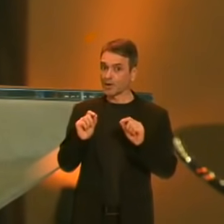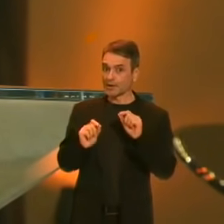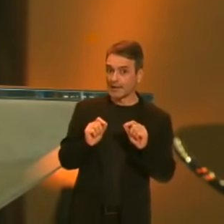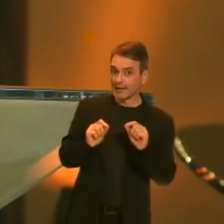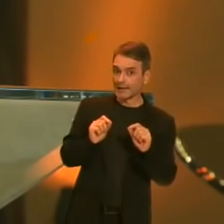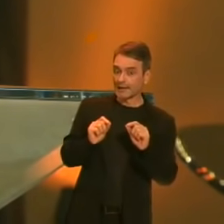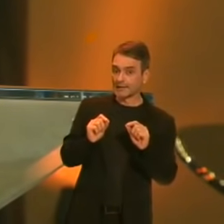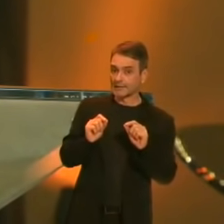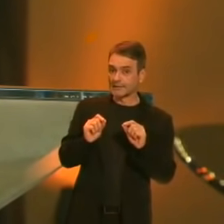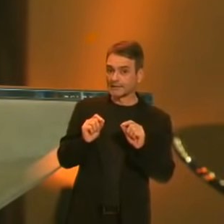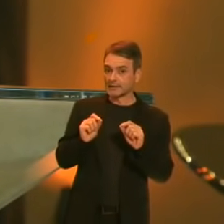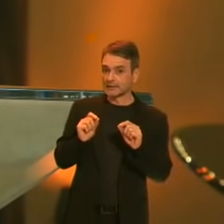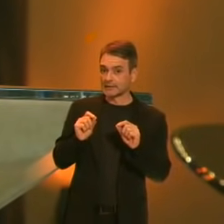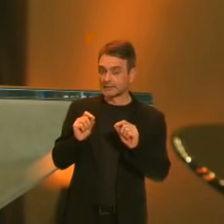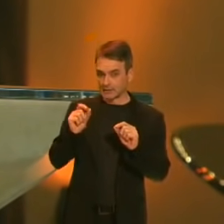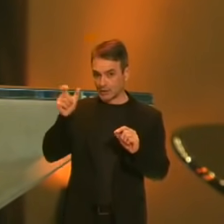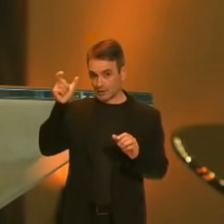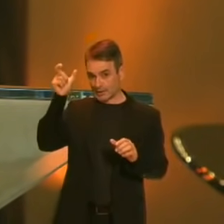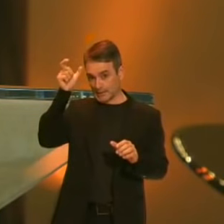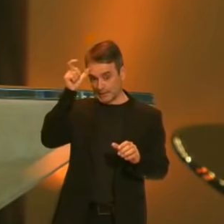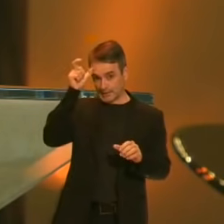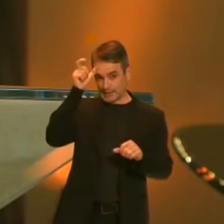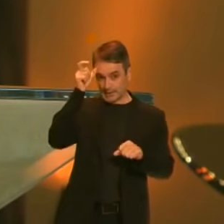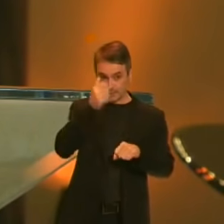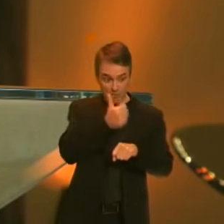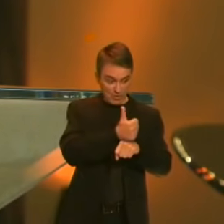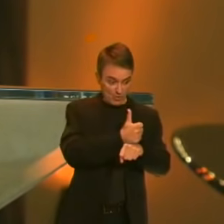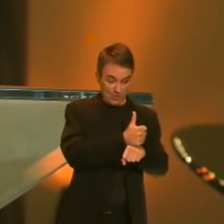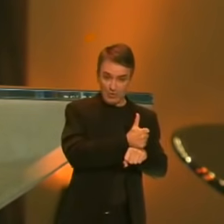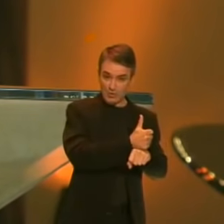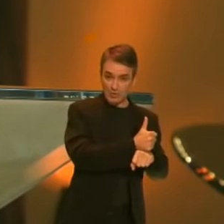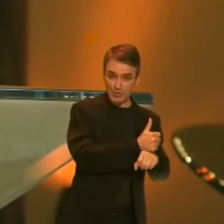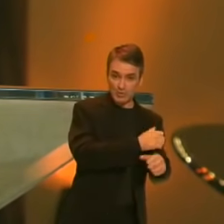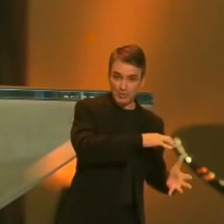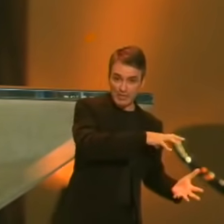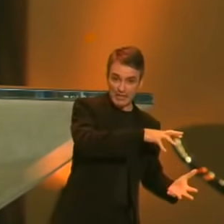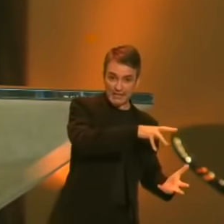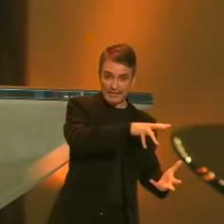na terra, como Ele não tinha permitido até então.